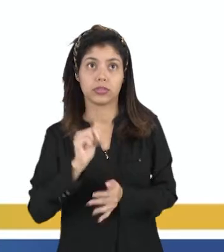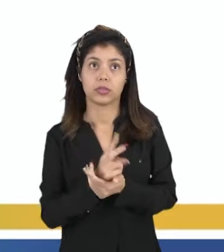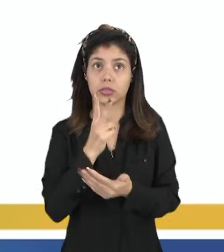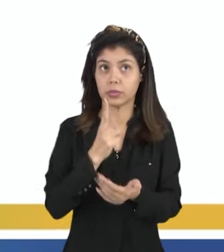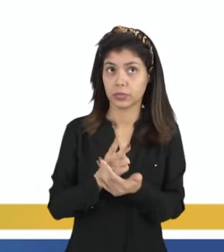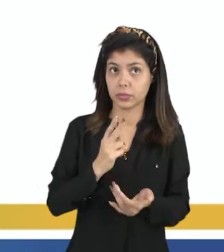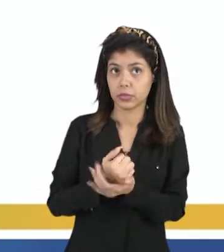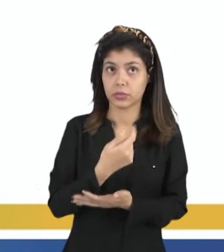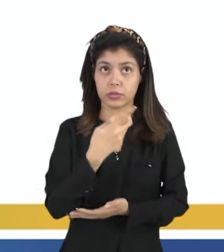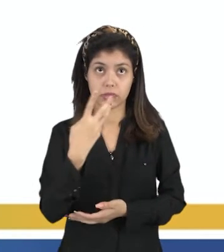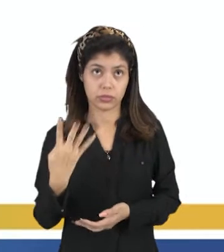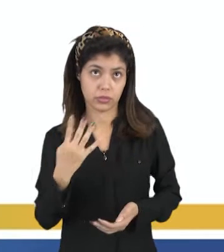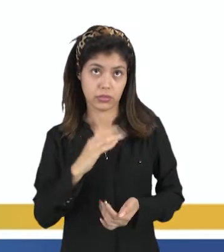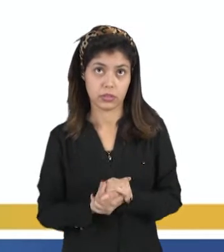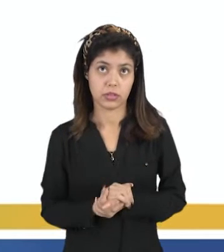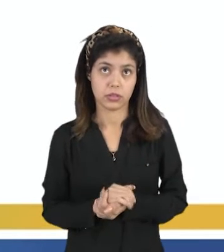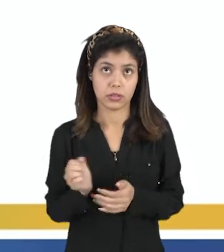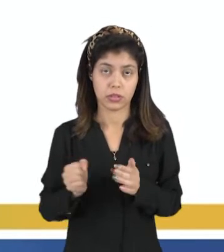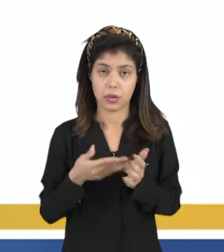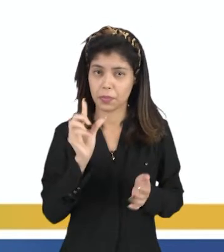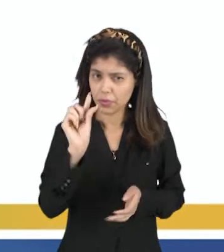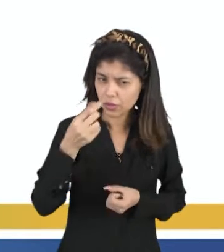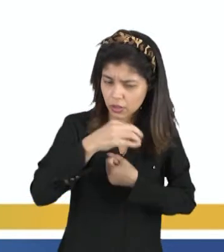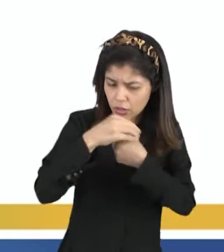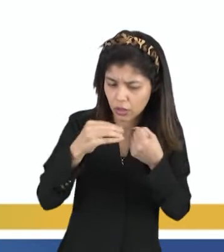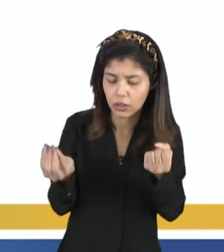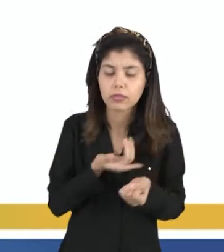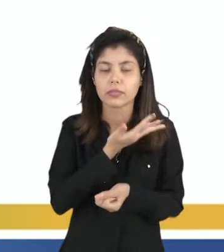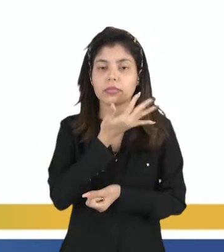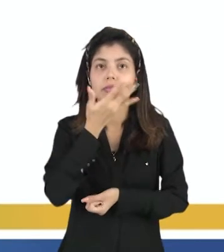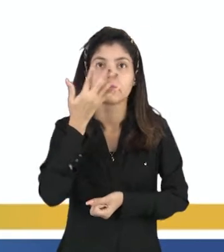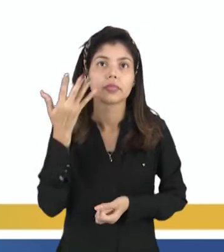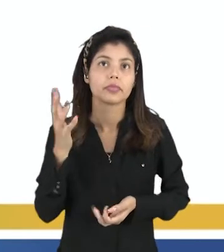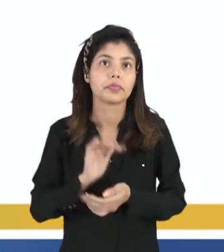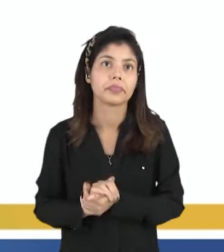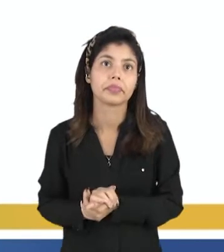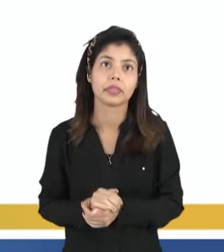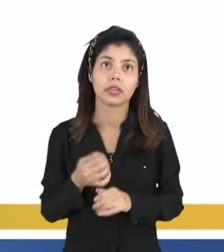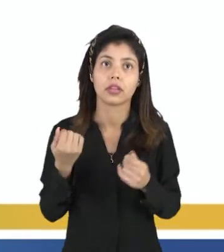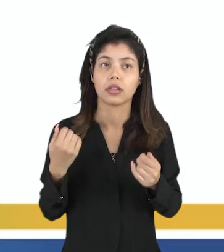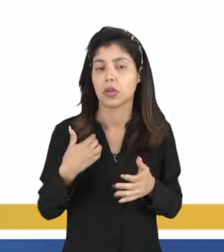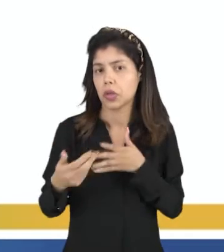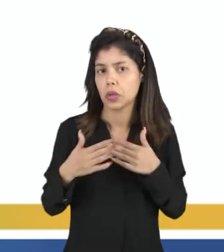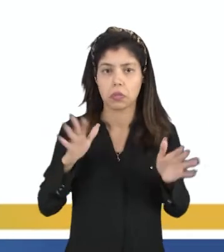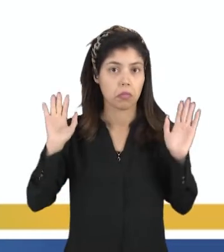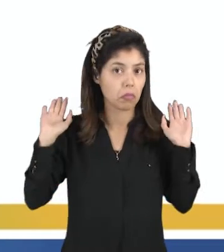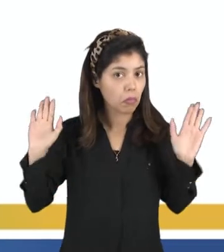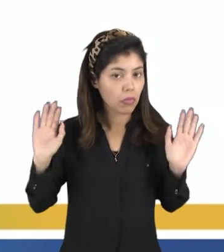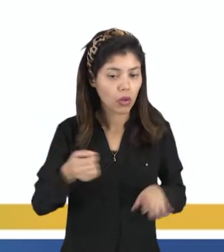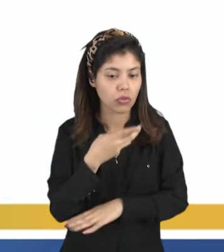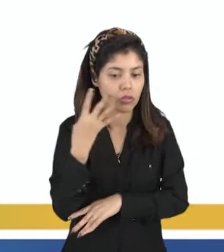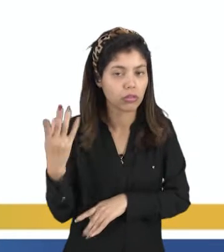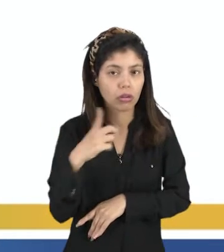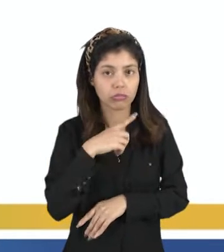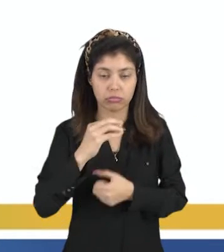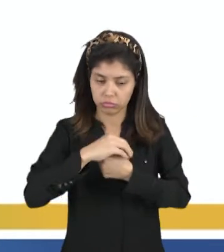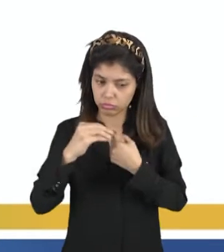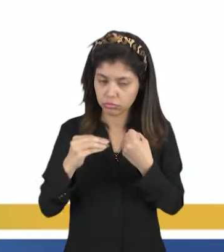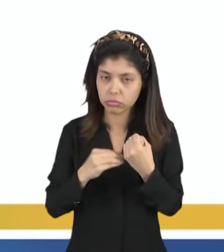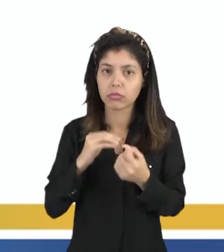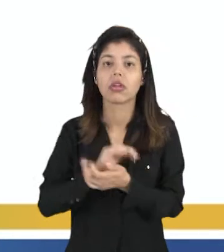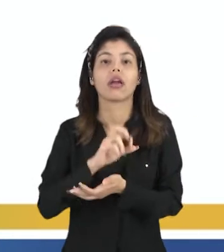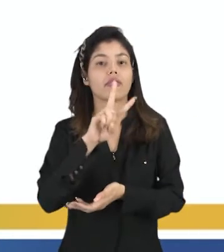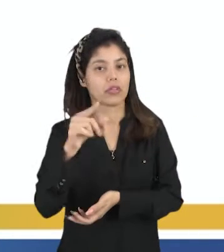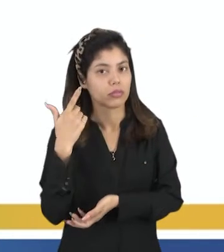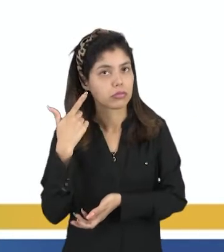mesma quantidade, né, de pequenas moléculas aromáticas. Ou seja, independente da quantidade de moléculas,